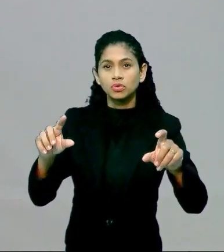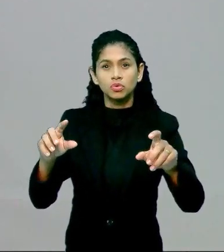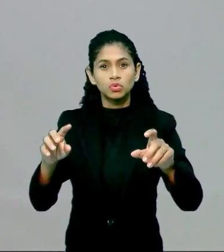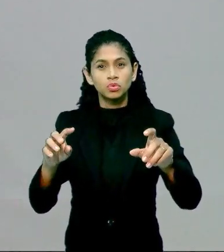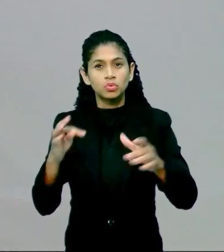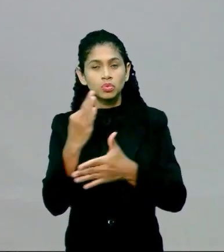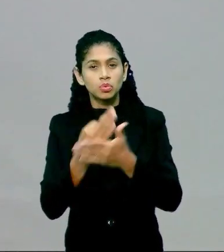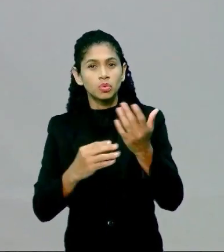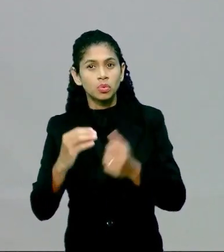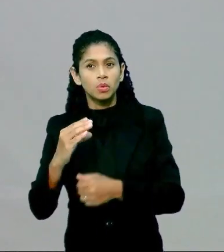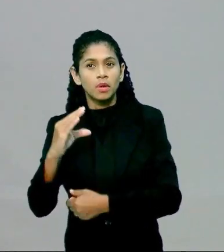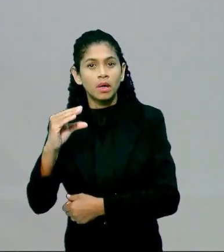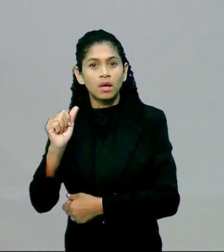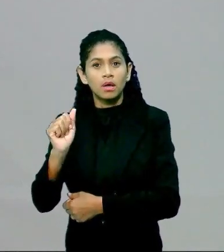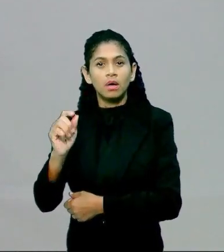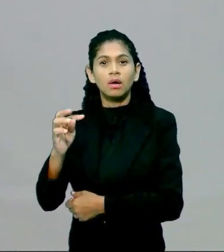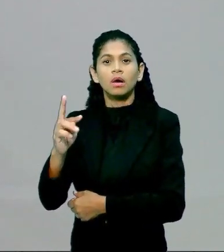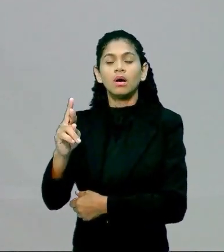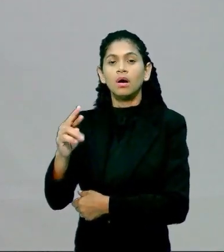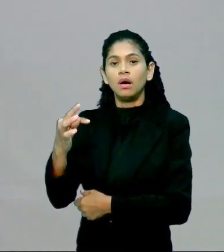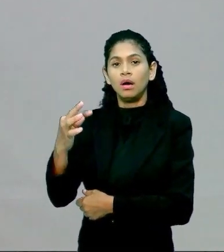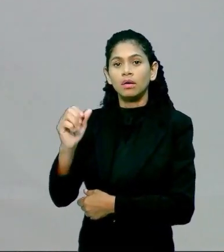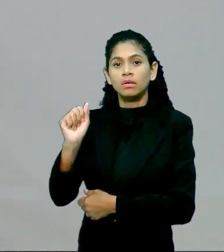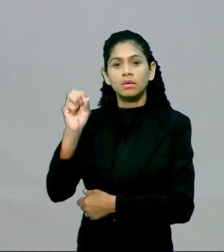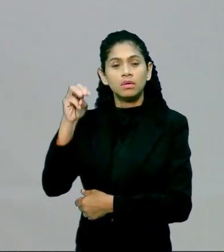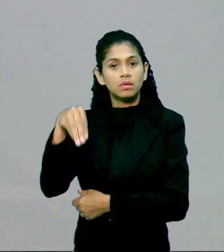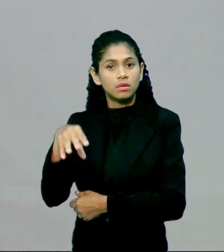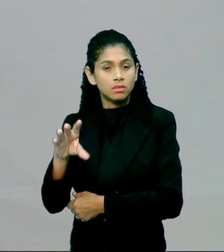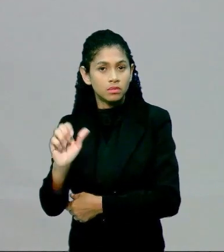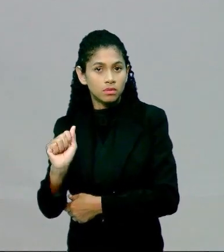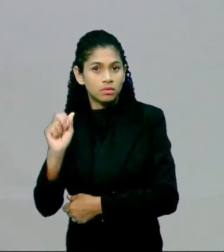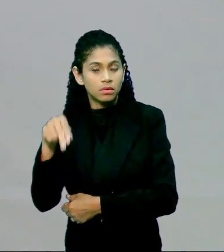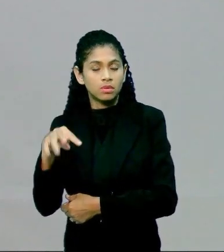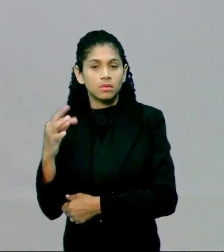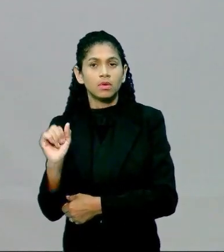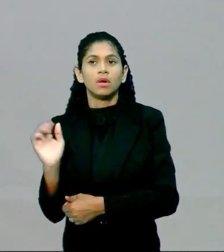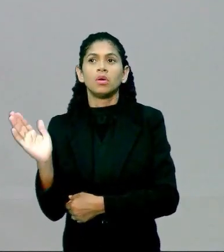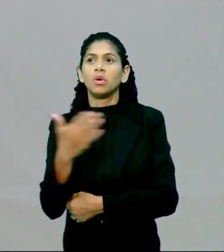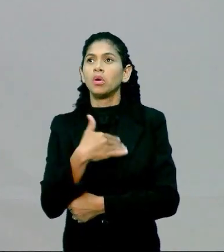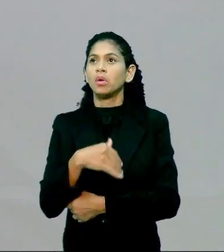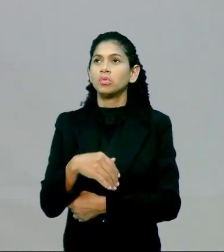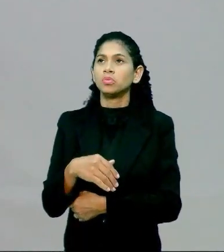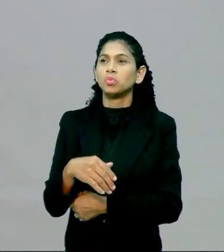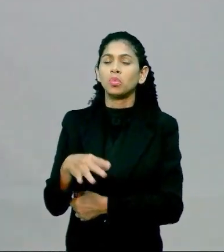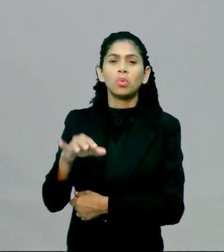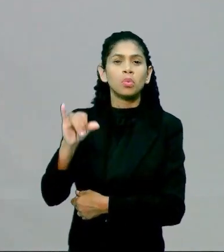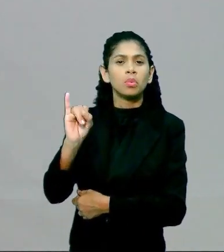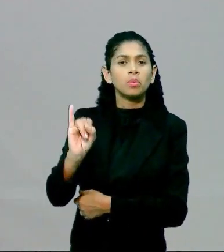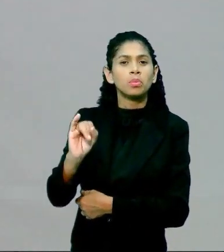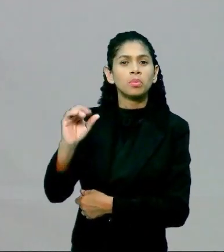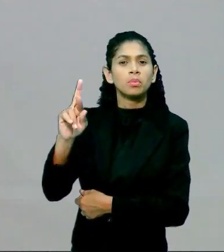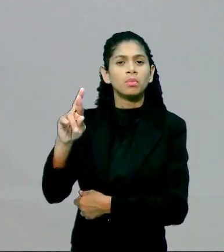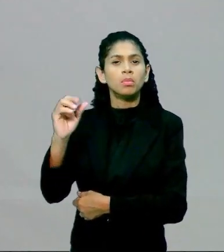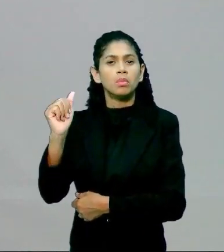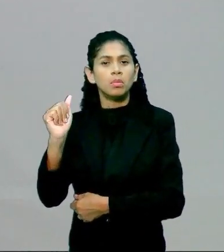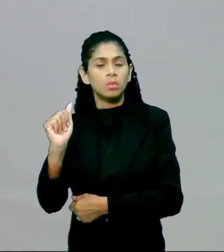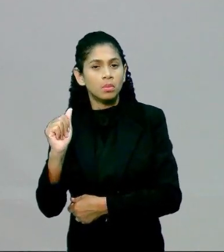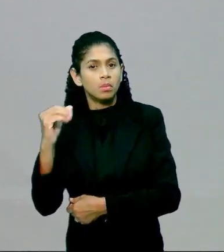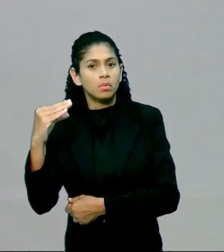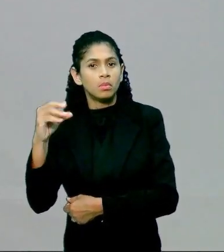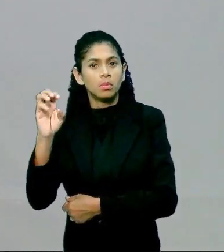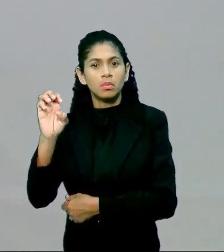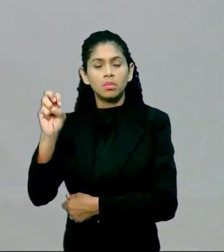um trecho de Iracema, um trecho de Macunaíma, mas aí eu posso ter um texto ali que tem